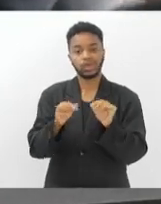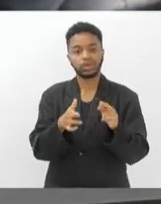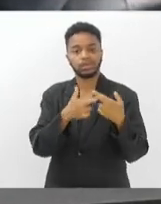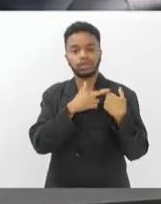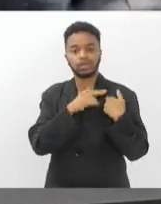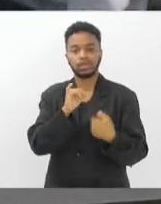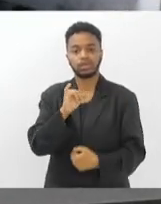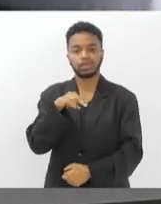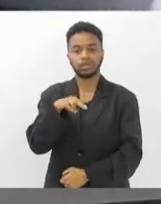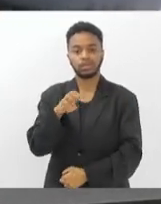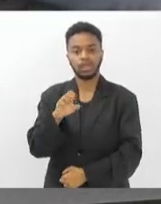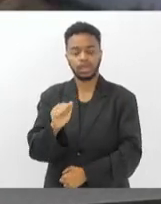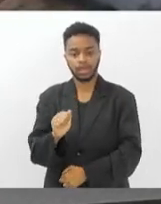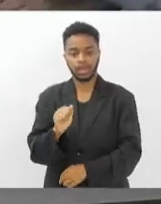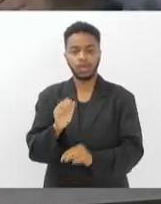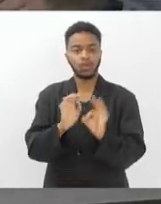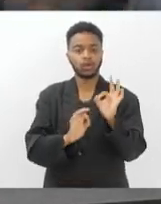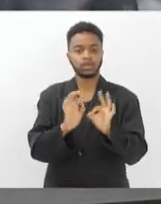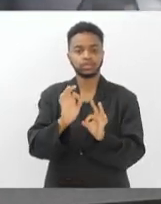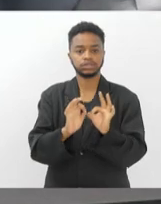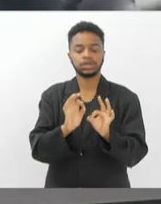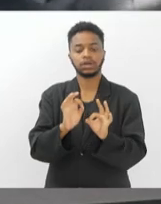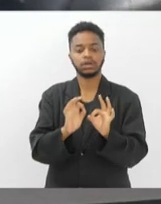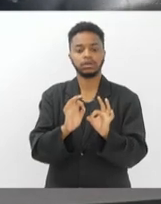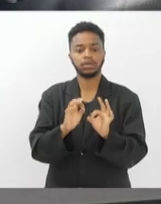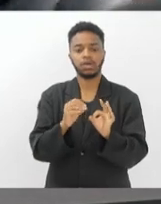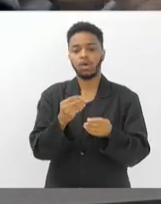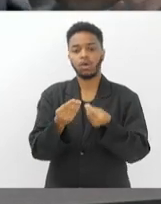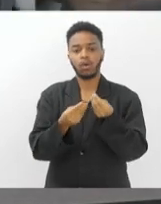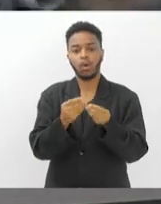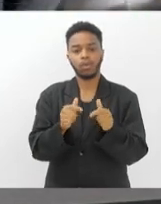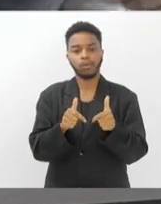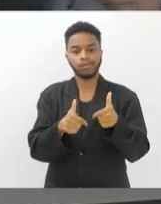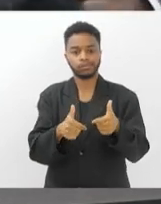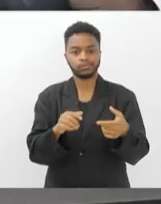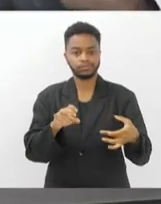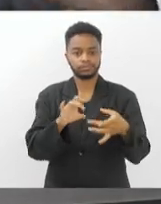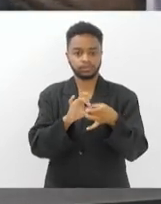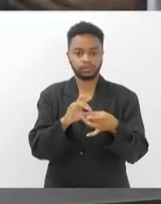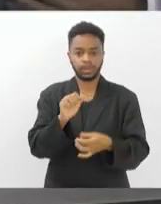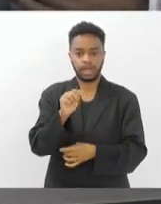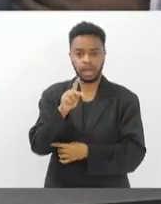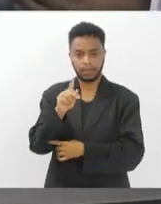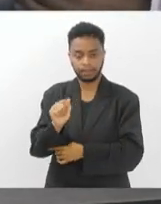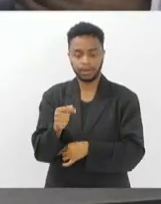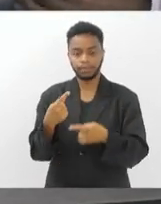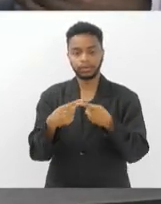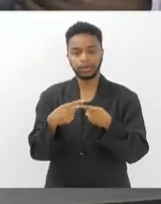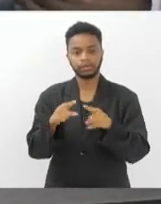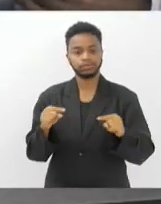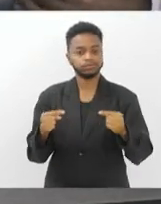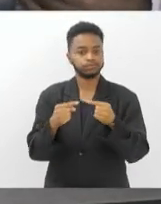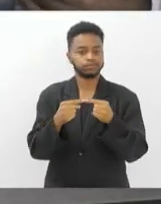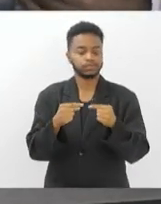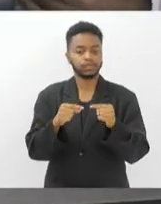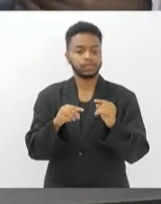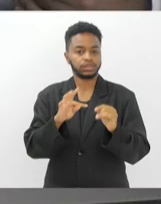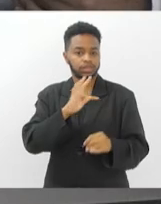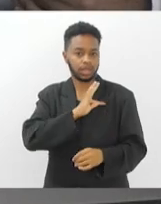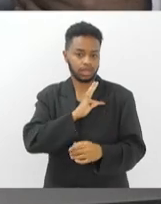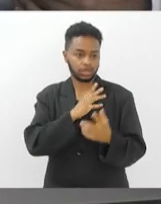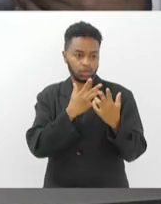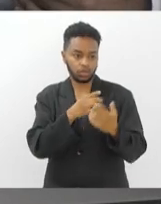elaboração do plano diretor da APA. Porque aí, nesse plano diretor, já inclui a parte técnica que o deputado Cozolino fez